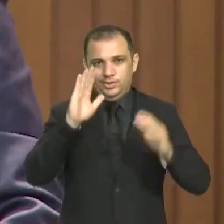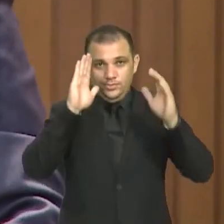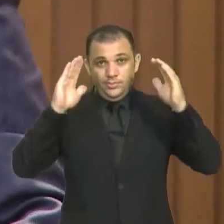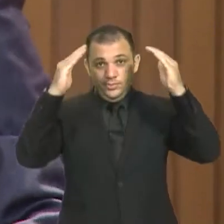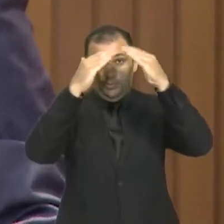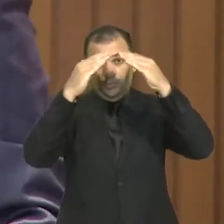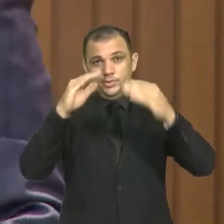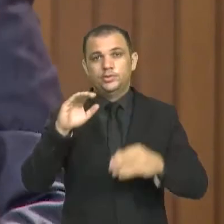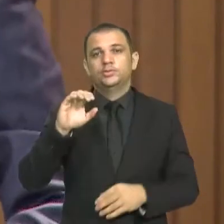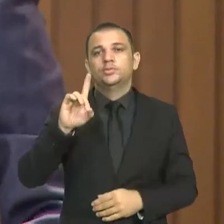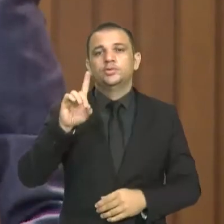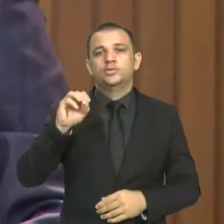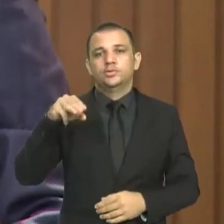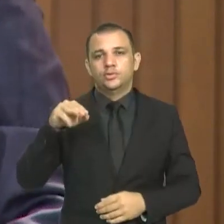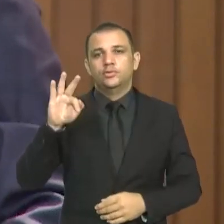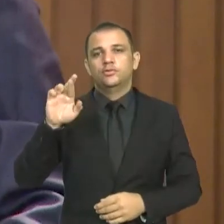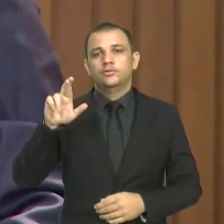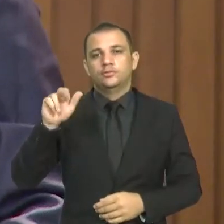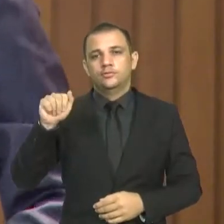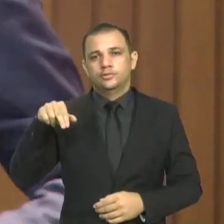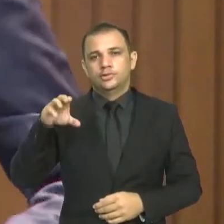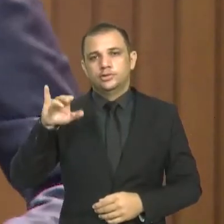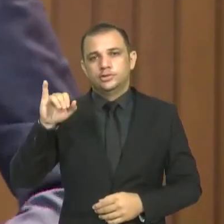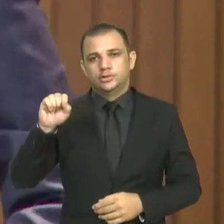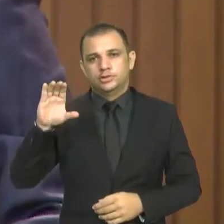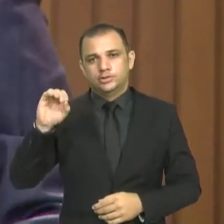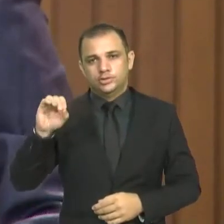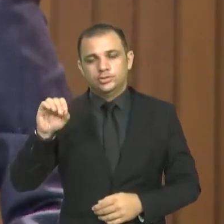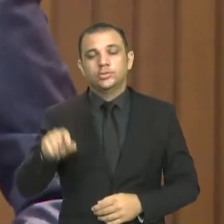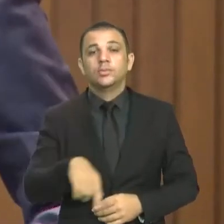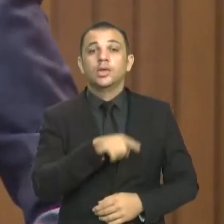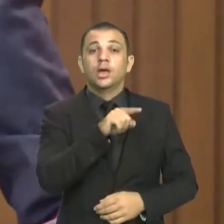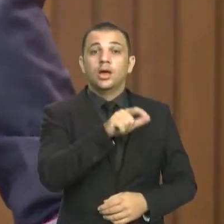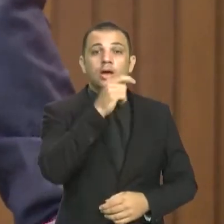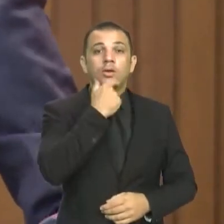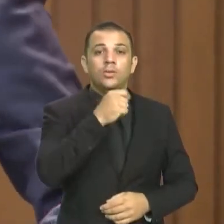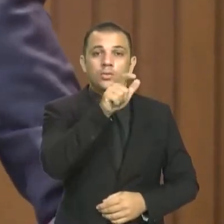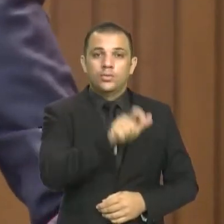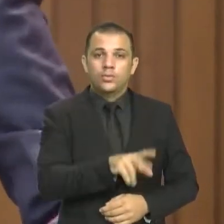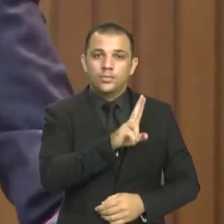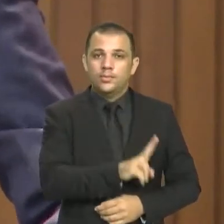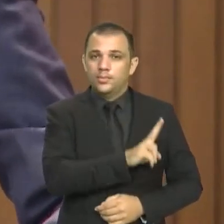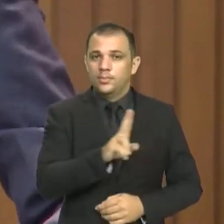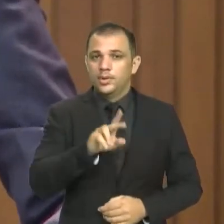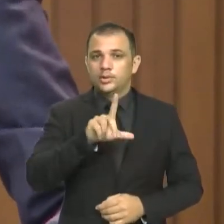Moura, parabéns à Paróquia de Santa Ana, parabéns à Diocese de